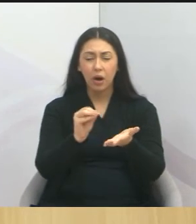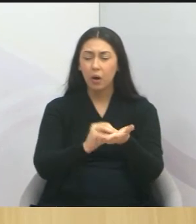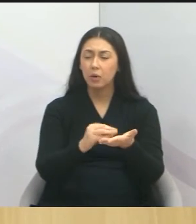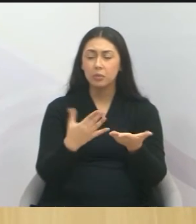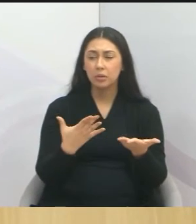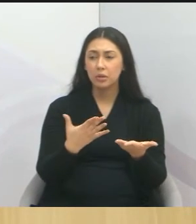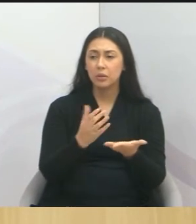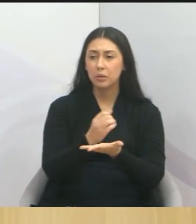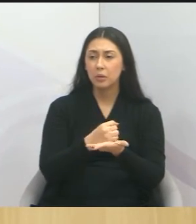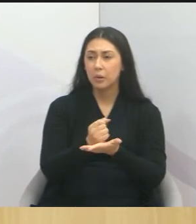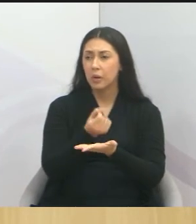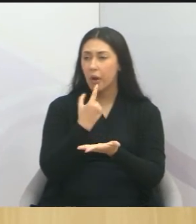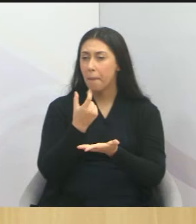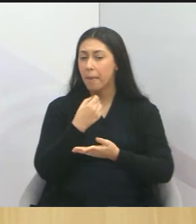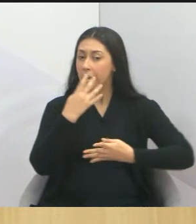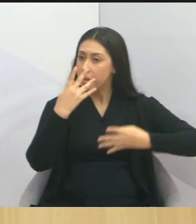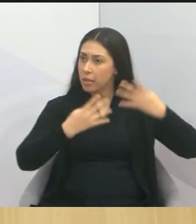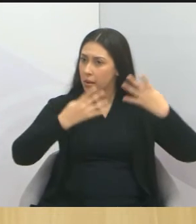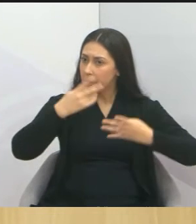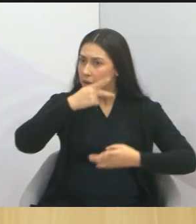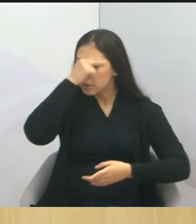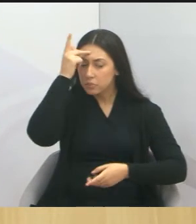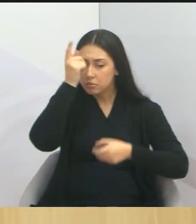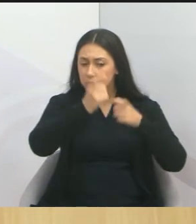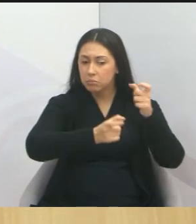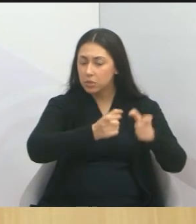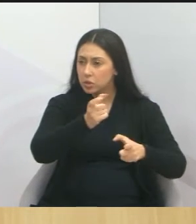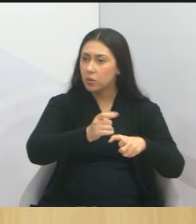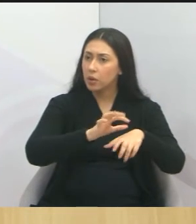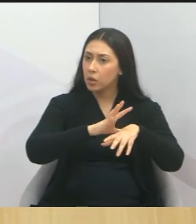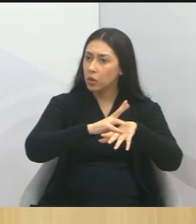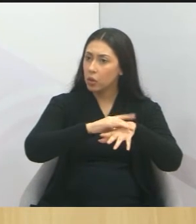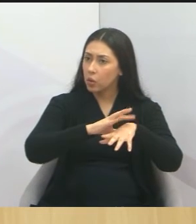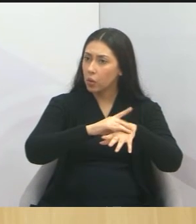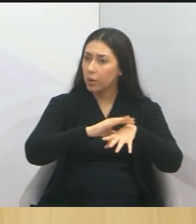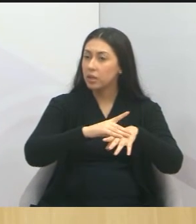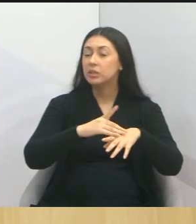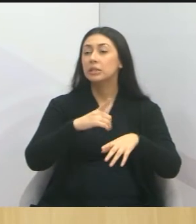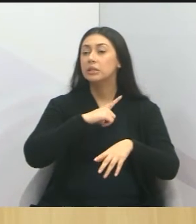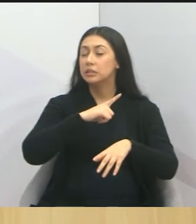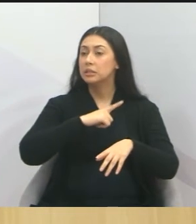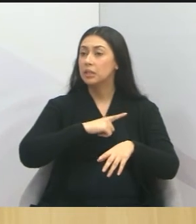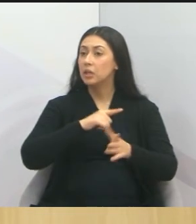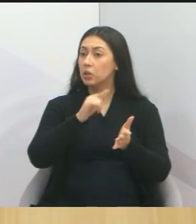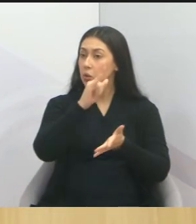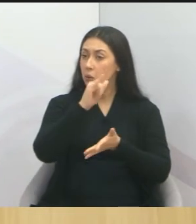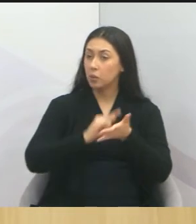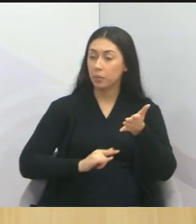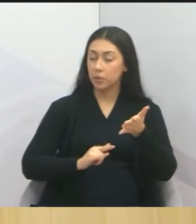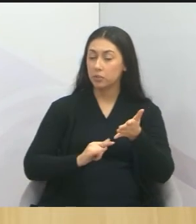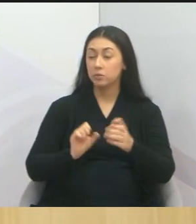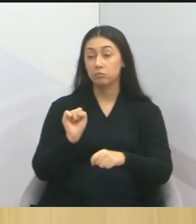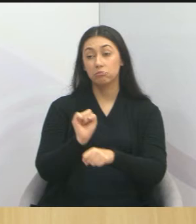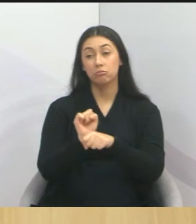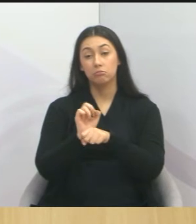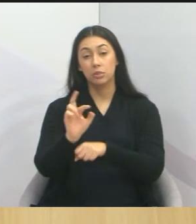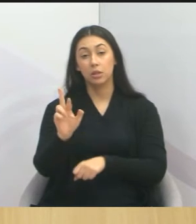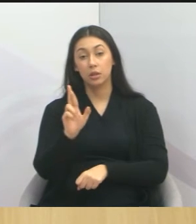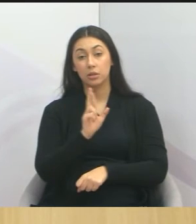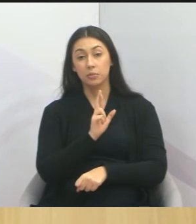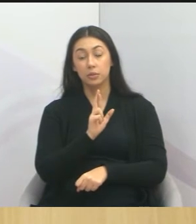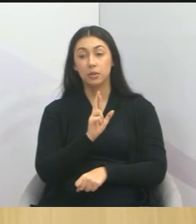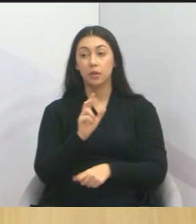que tem prejudicado os pacientes devidamente que ameaça com receitas médicas aguarde